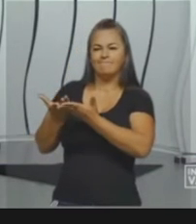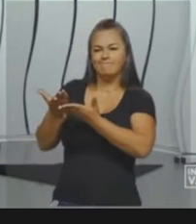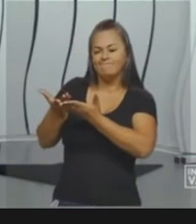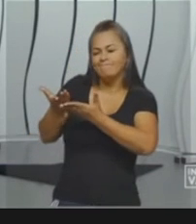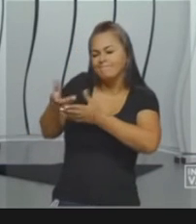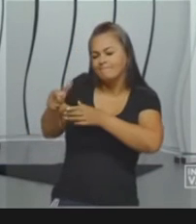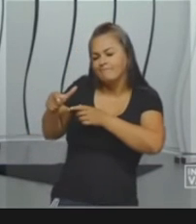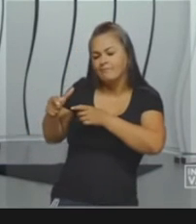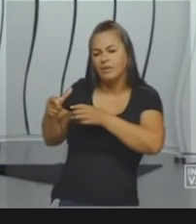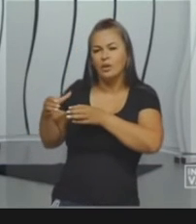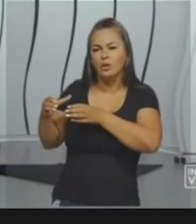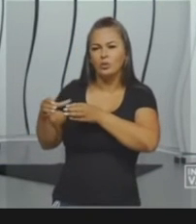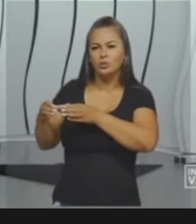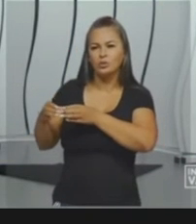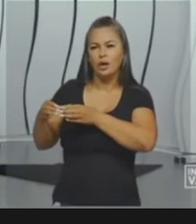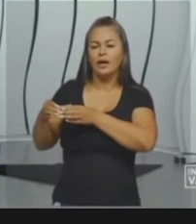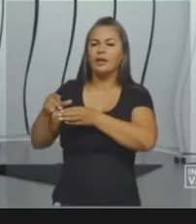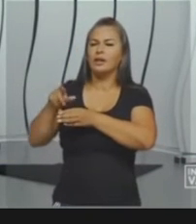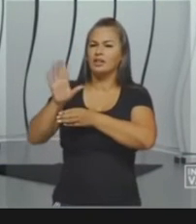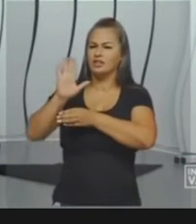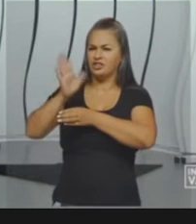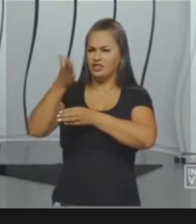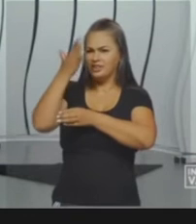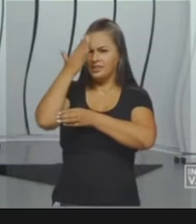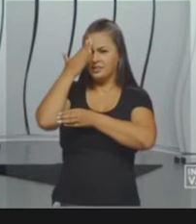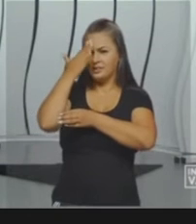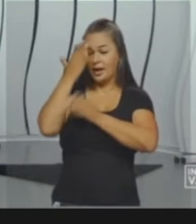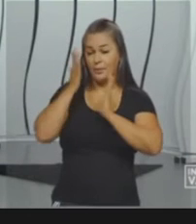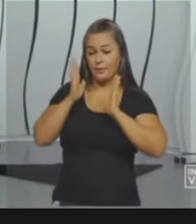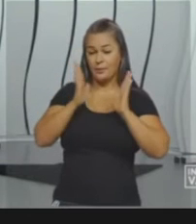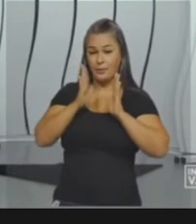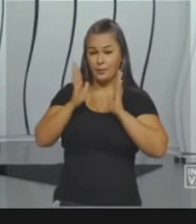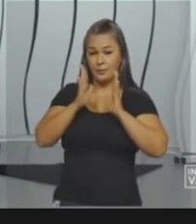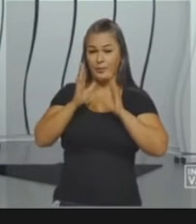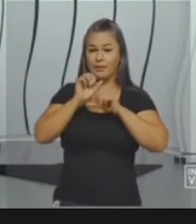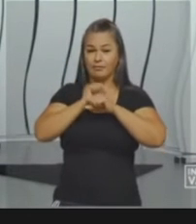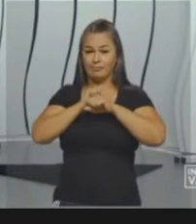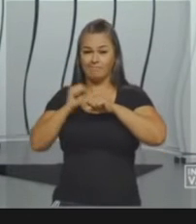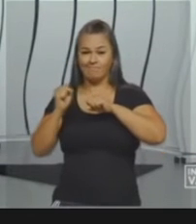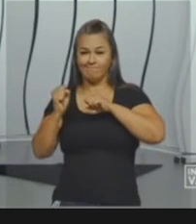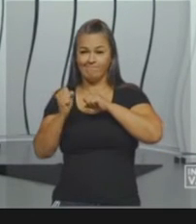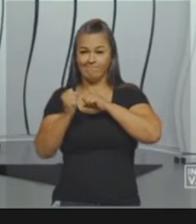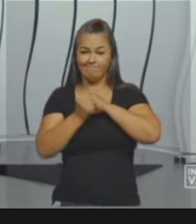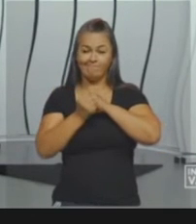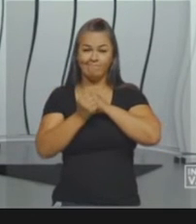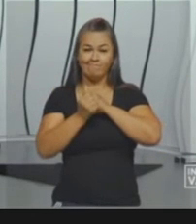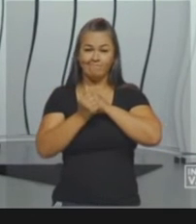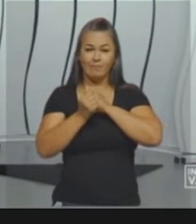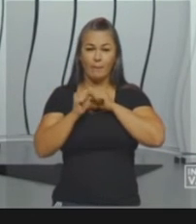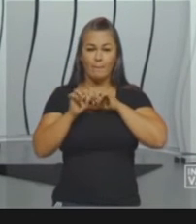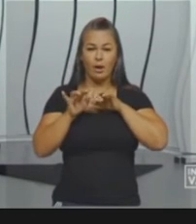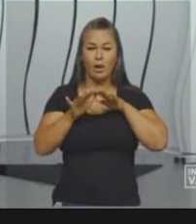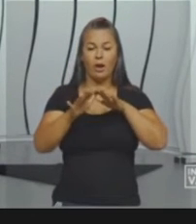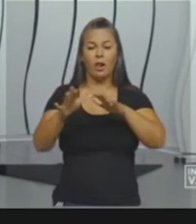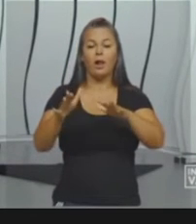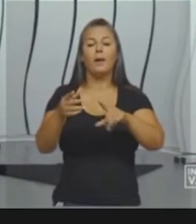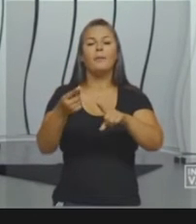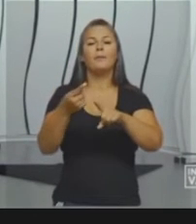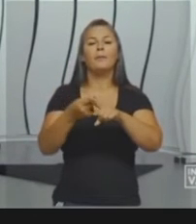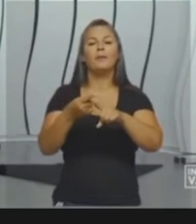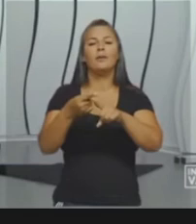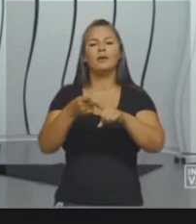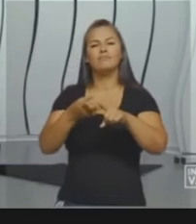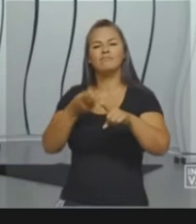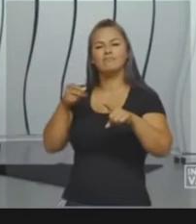com uma grande pandemia causada por um vírus e tamanha a importância que o vírus tem na nossa